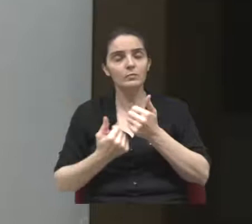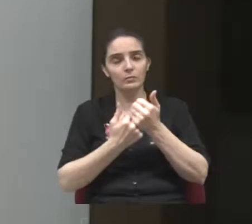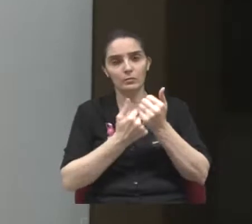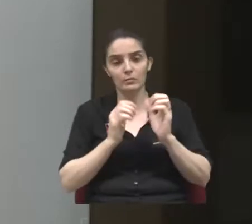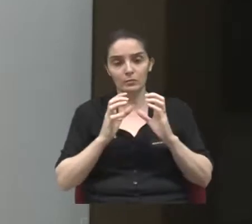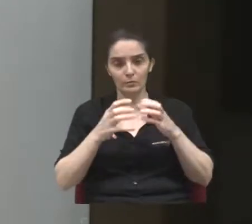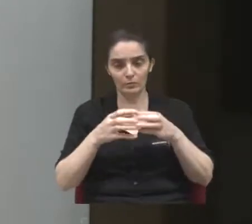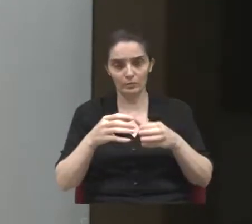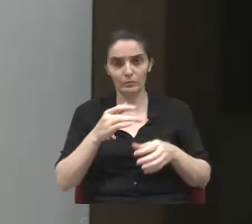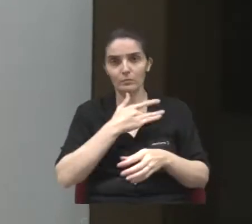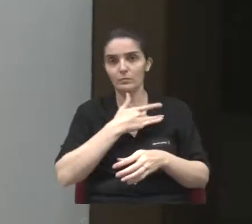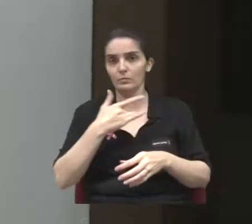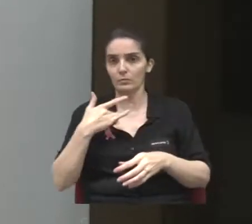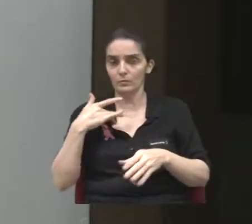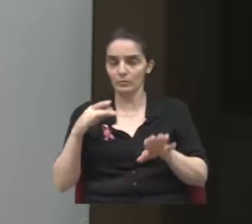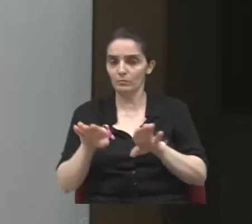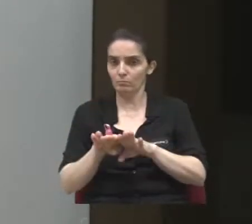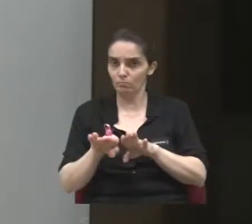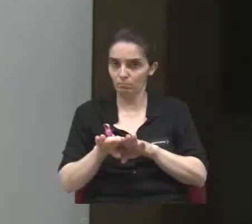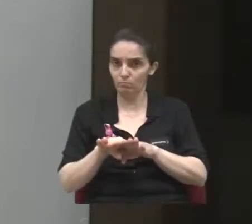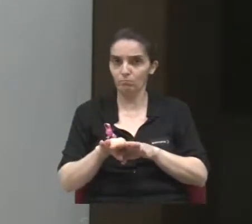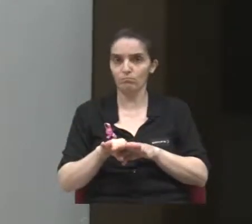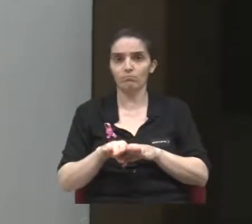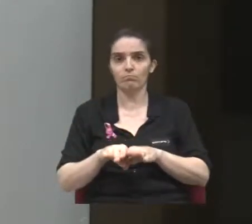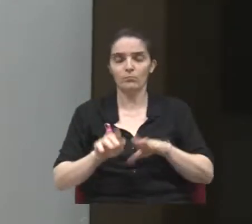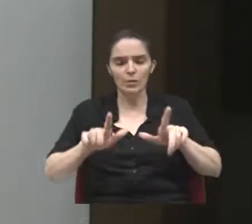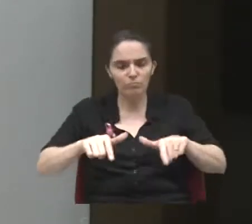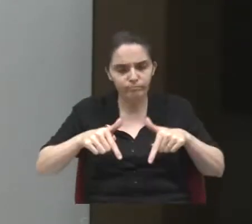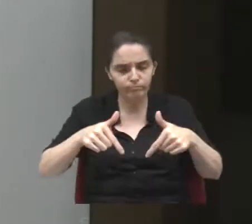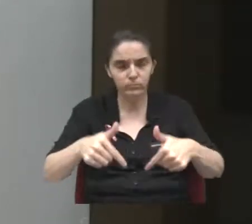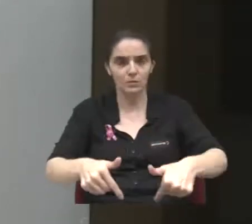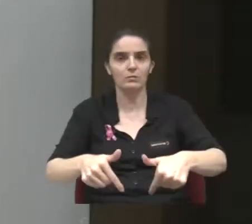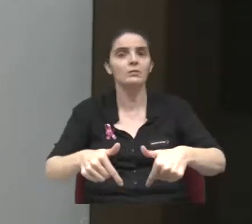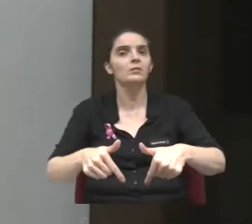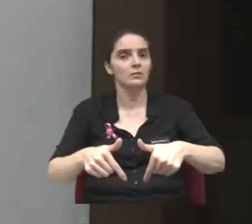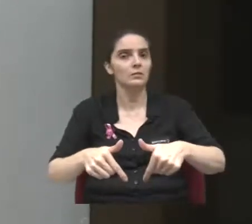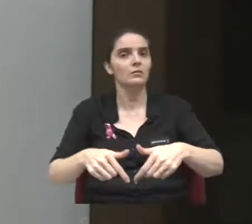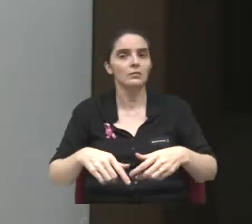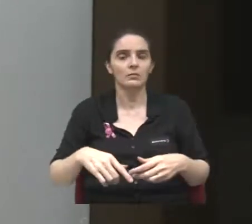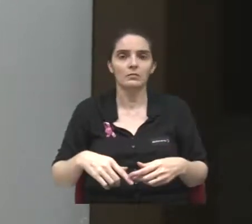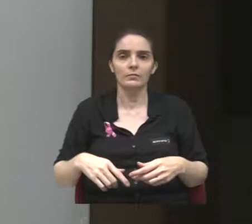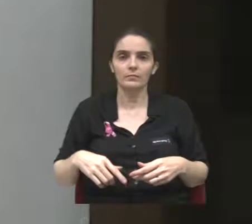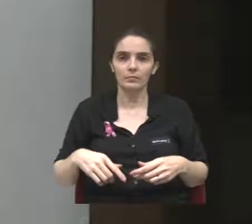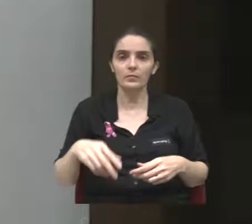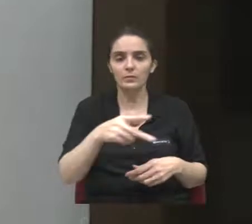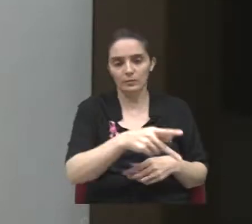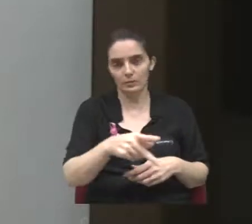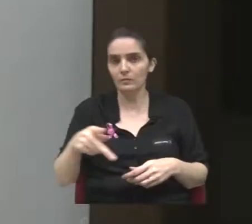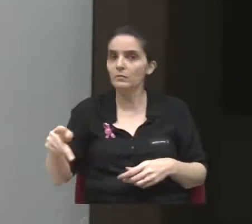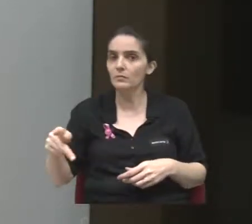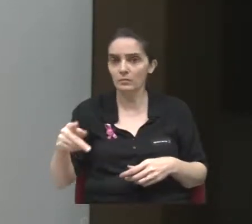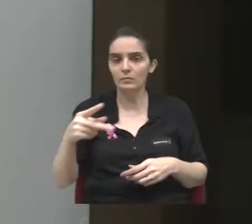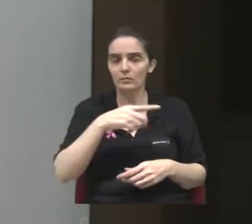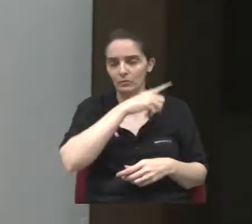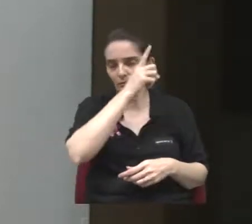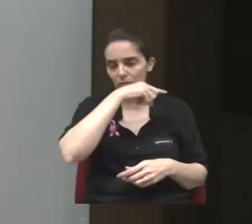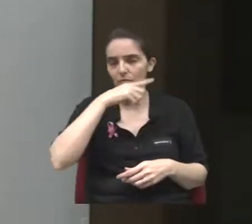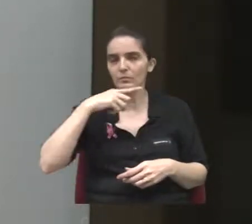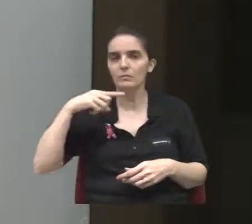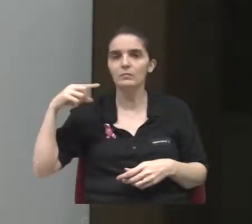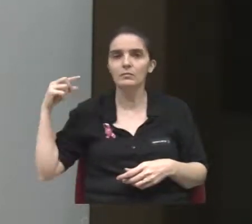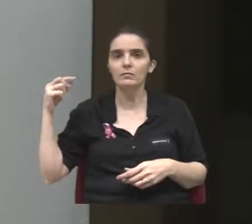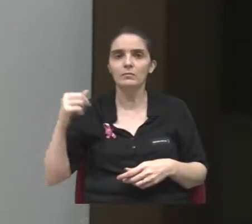está trabalhando nesse sentido, que tem a presidente, a vereadora Mayra. E saúde mental